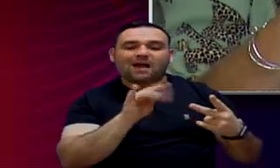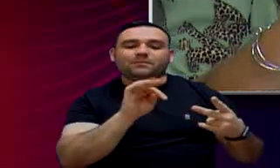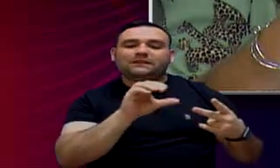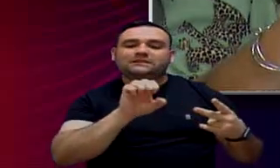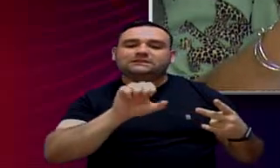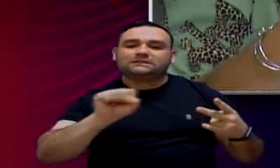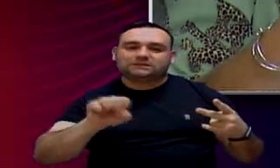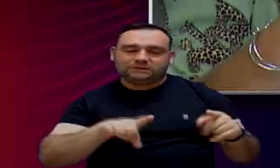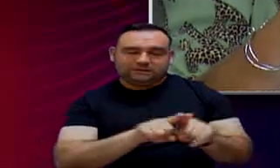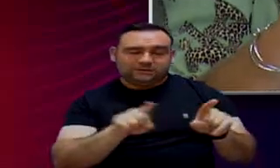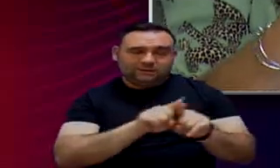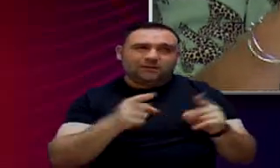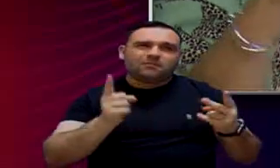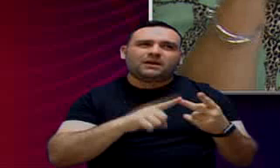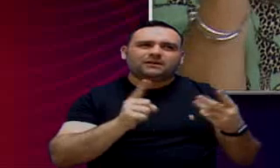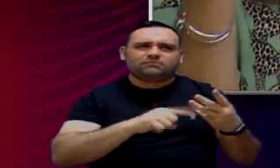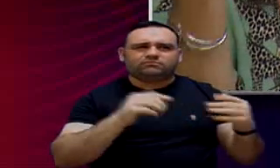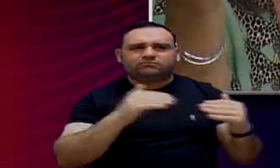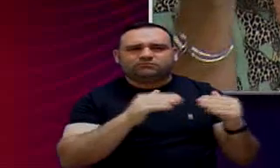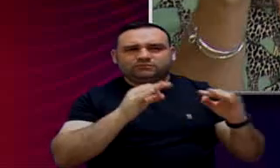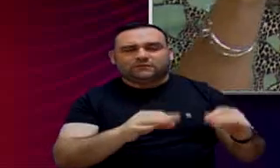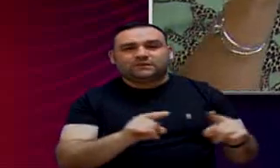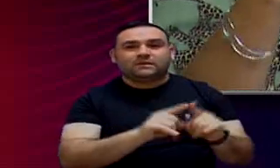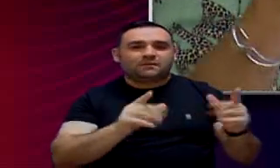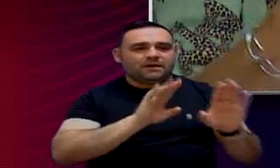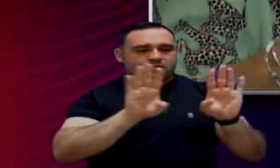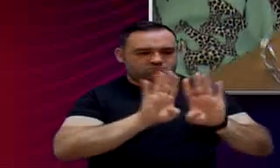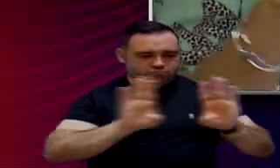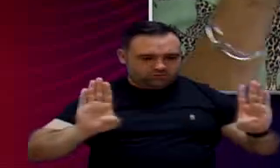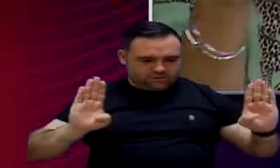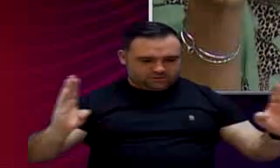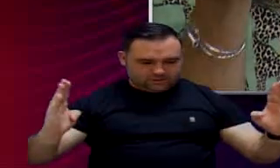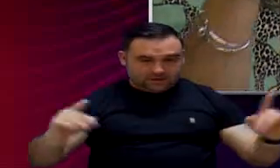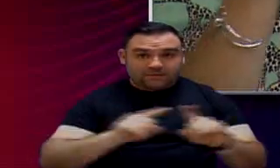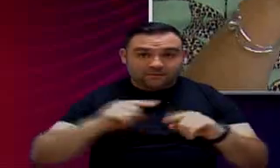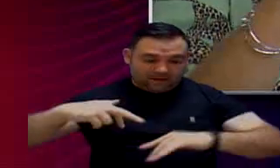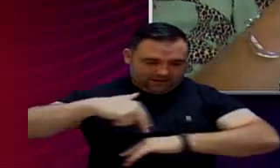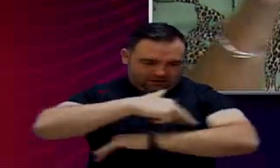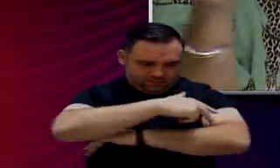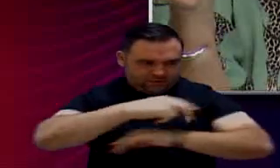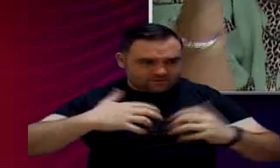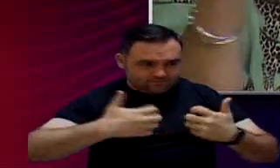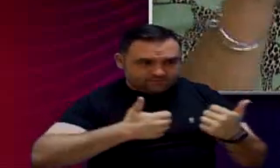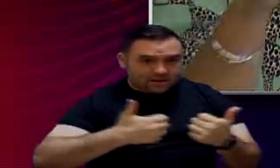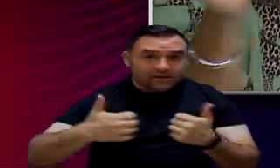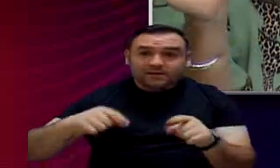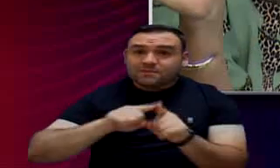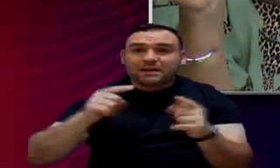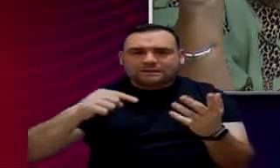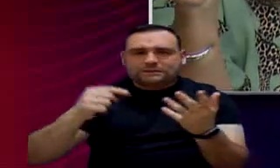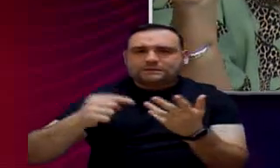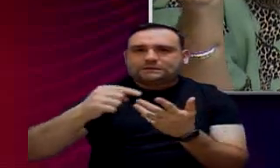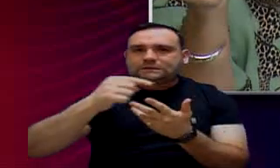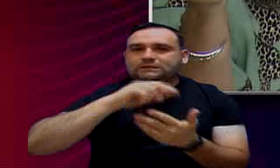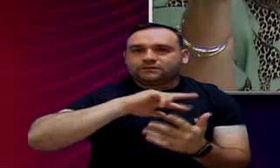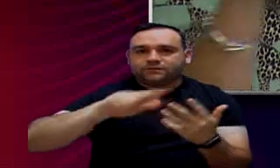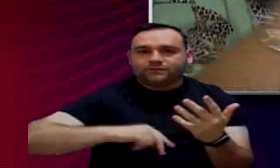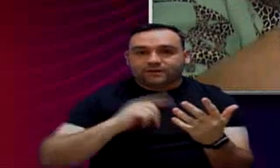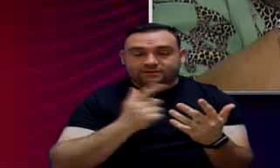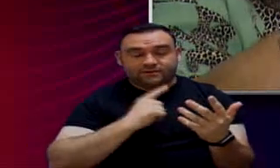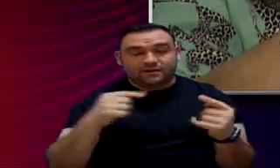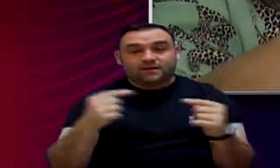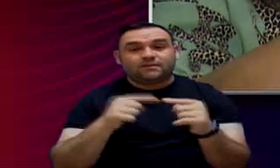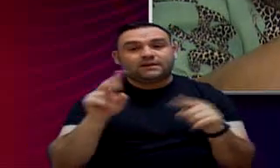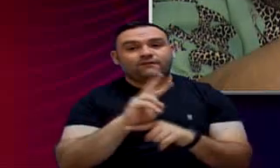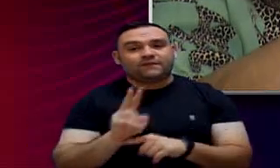se ela tá tá em conformidade se tem tapume se a calçada Tá ok então nós temos alguns vieses aí diferente